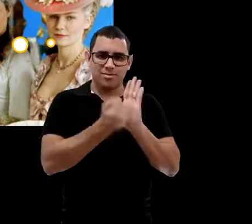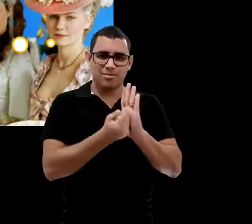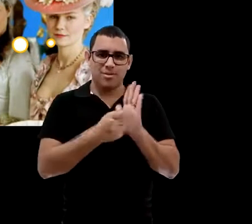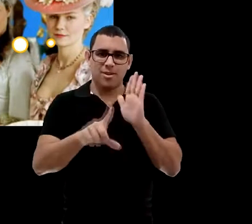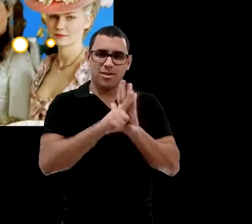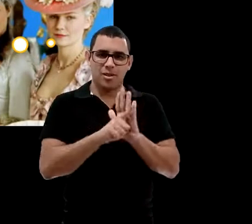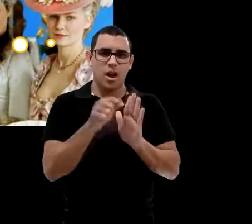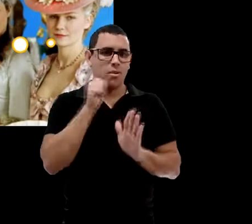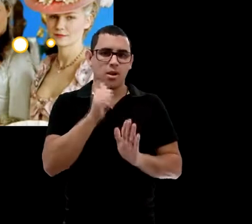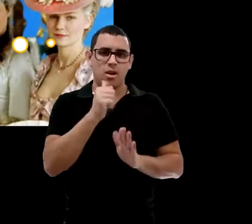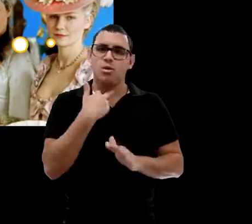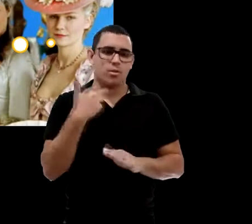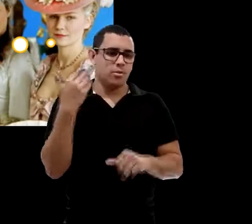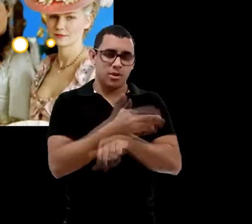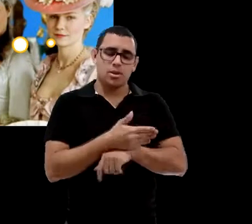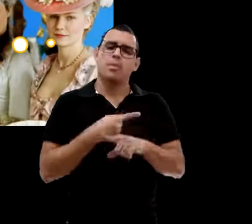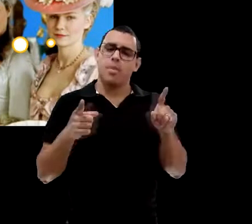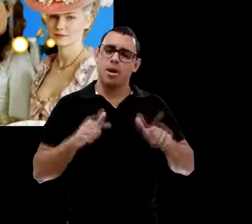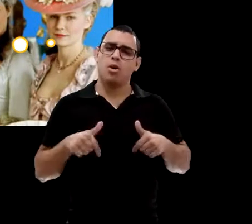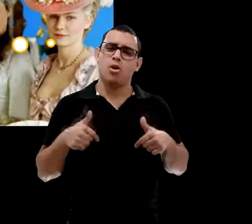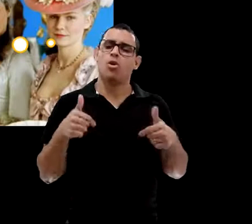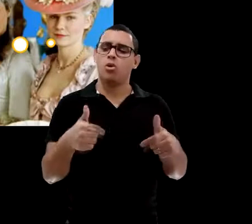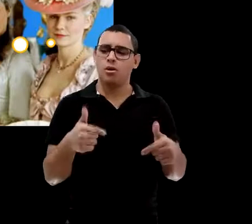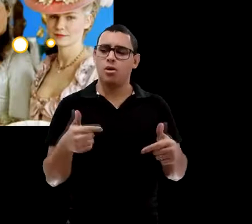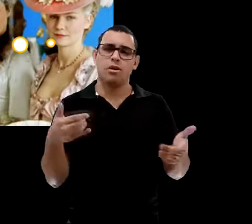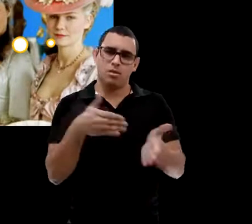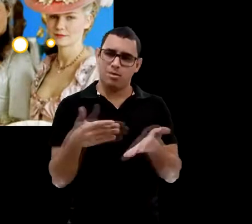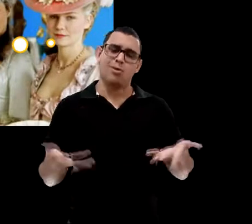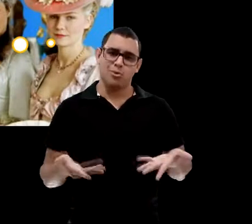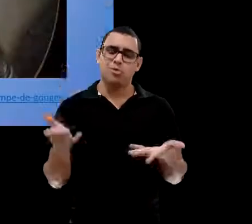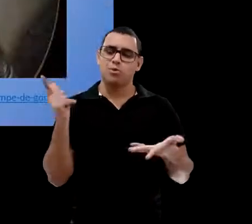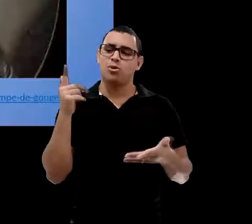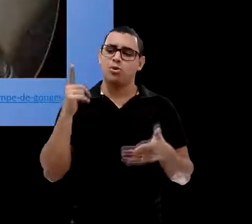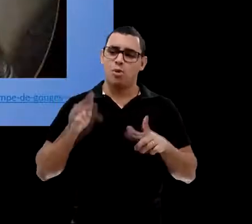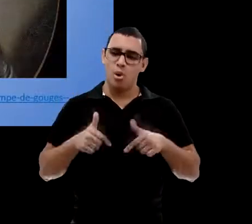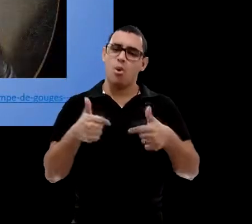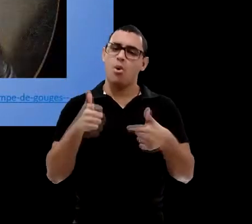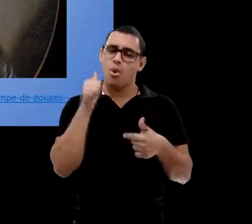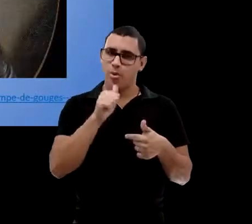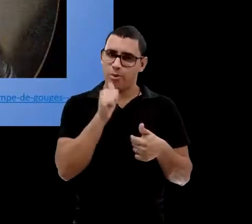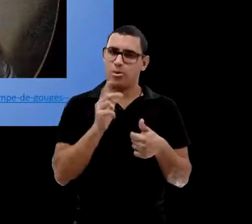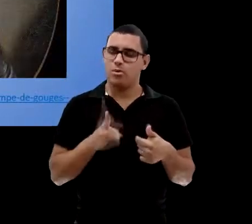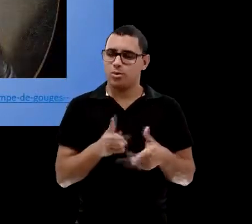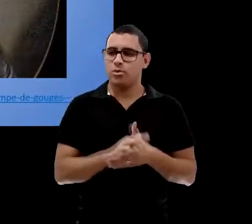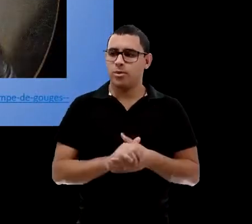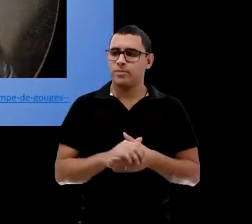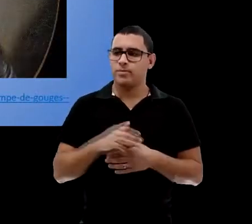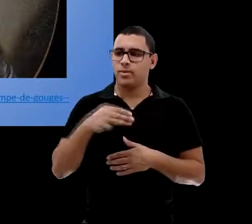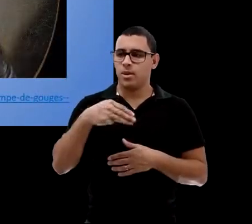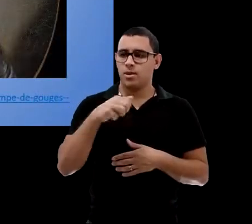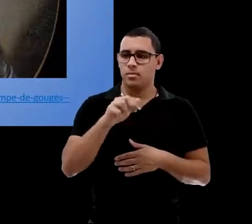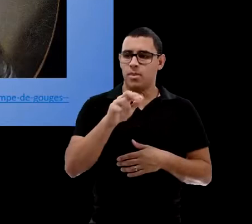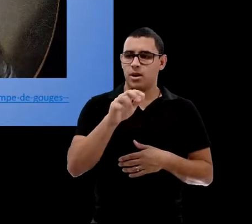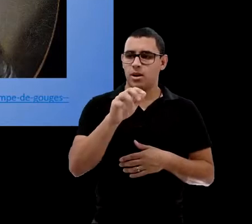a participação das mulheres na vida pública. Mas a luta continuou, né, e continua até hoje, certo? Então aí, ó, a